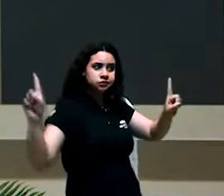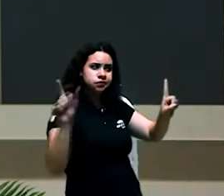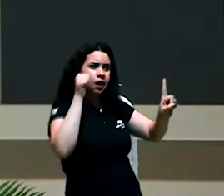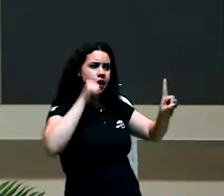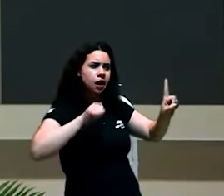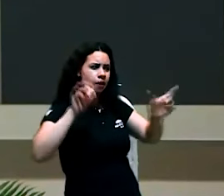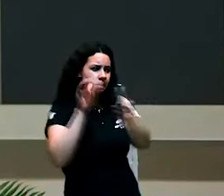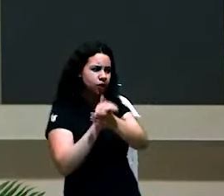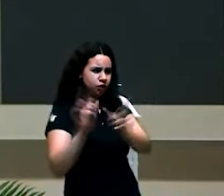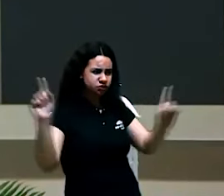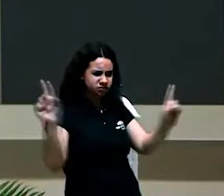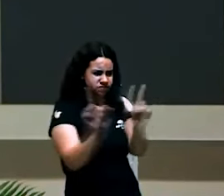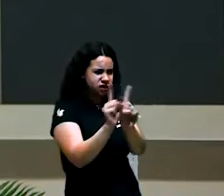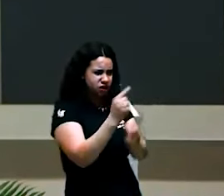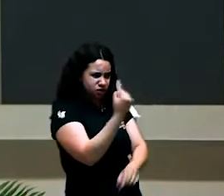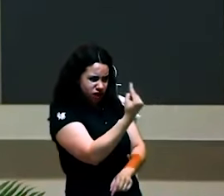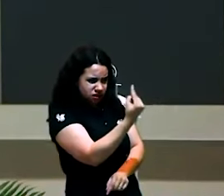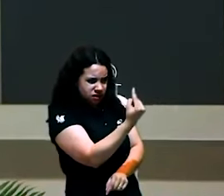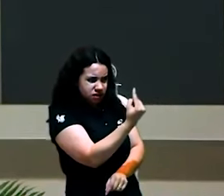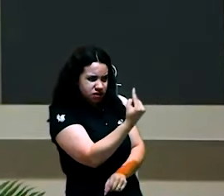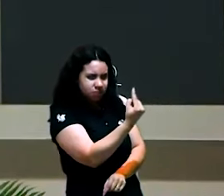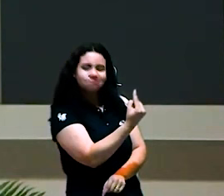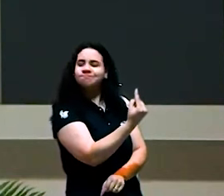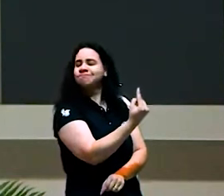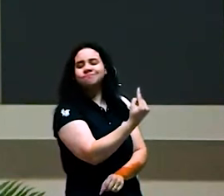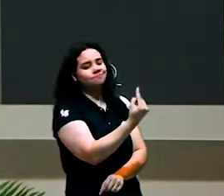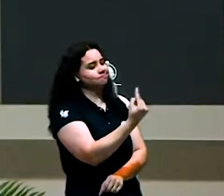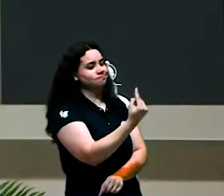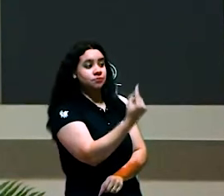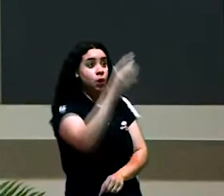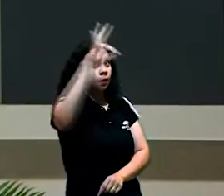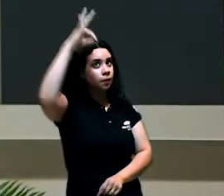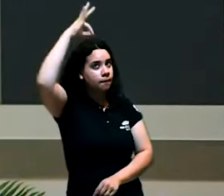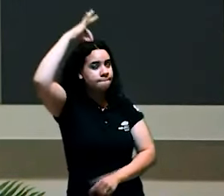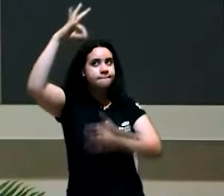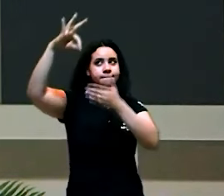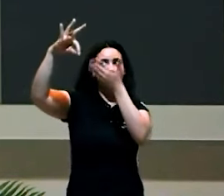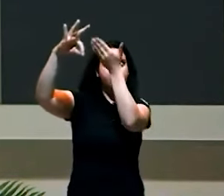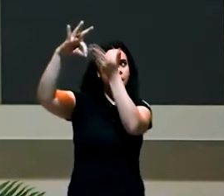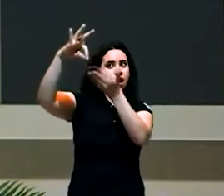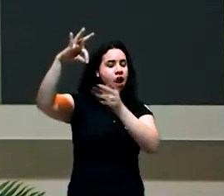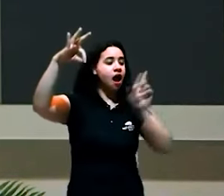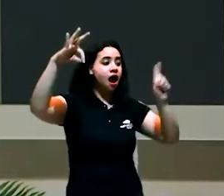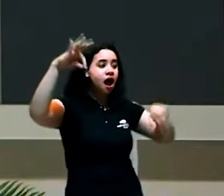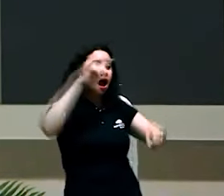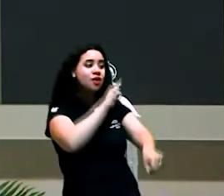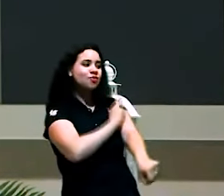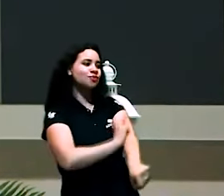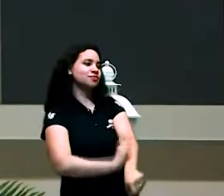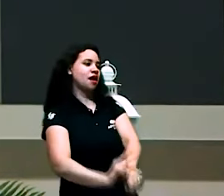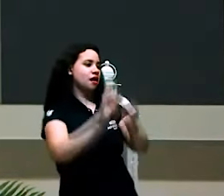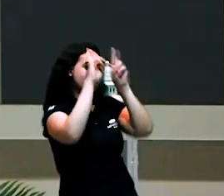profética. Isso não é do Espírito Santo. O Espírito Santo é respeitoso e tem identidade. Ele age, obra e opera